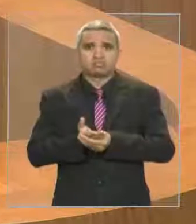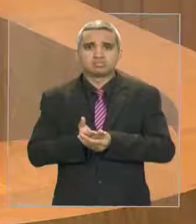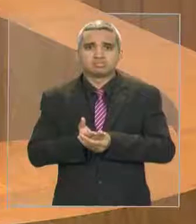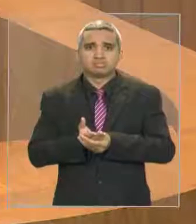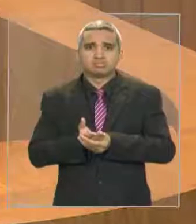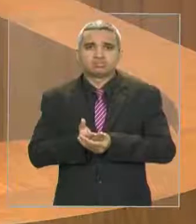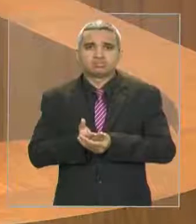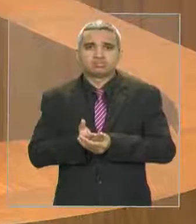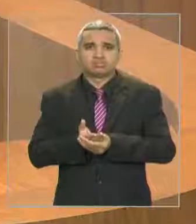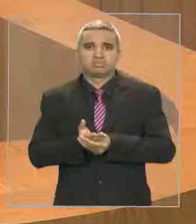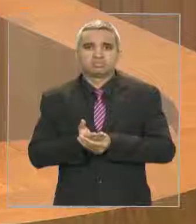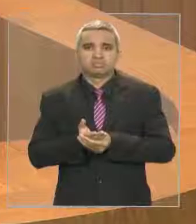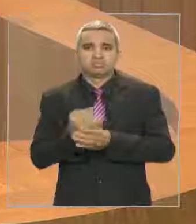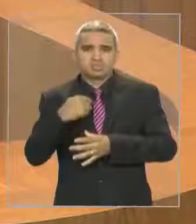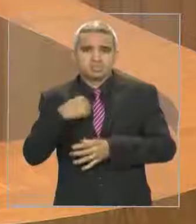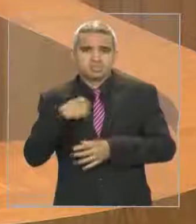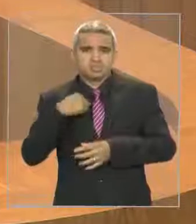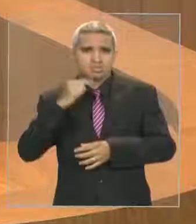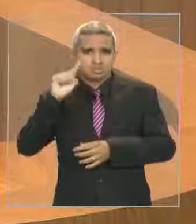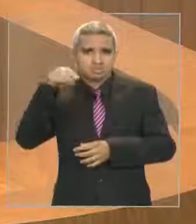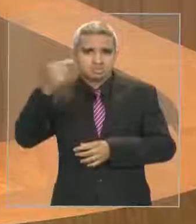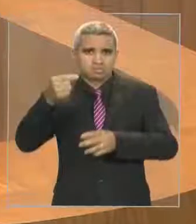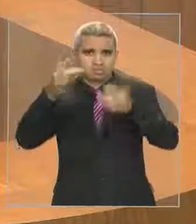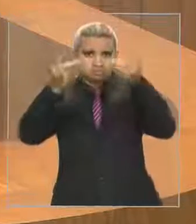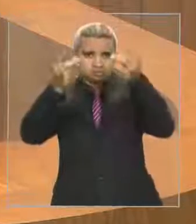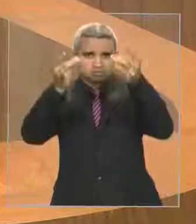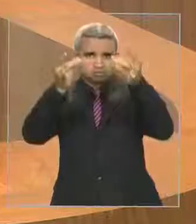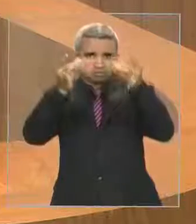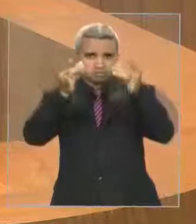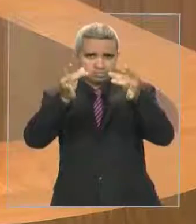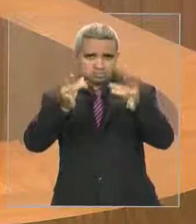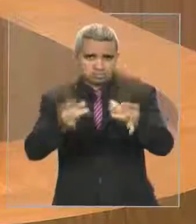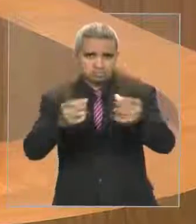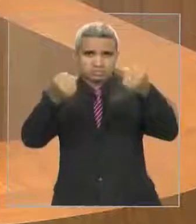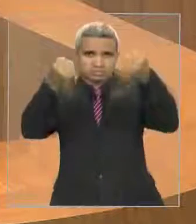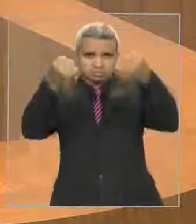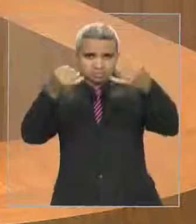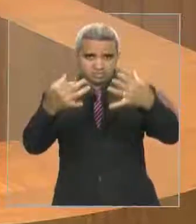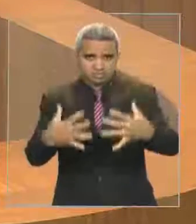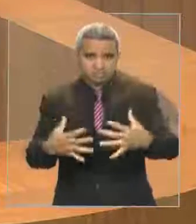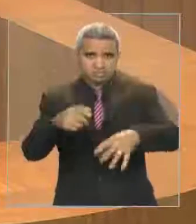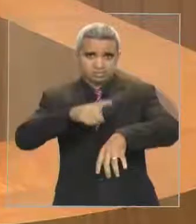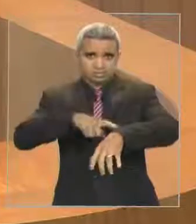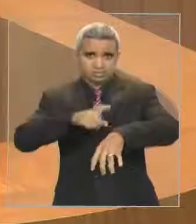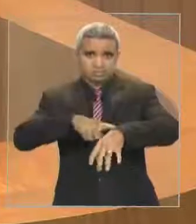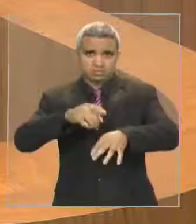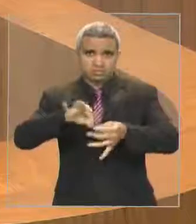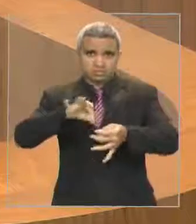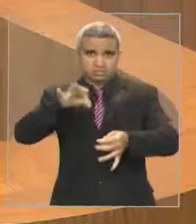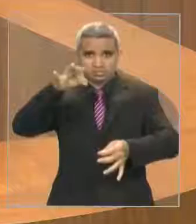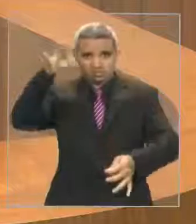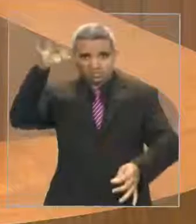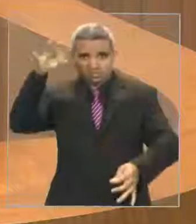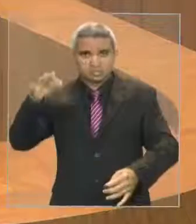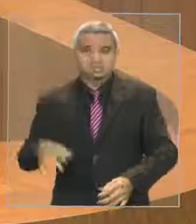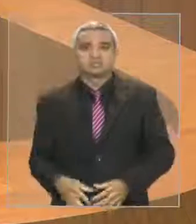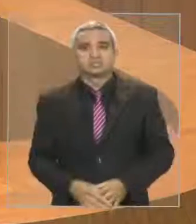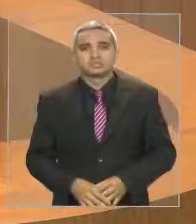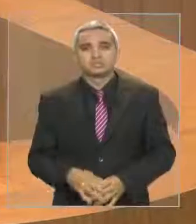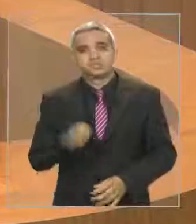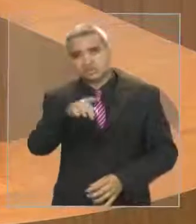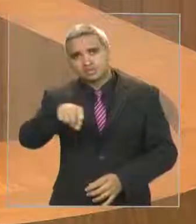ação, das minúcias, dos detalhes dessa ação, em um outro momento, no grande expediente, para que todos